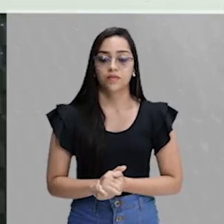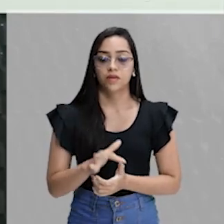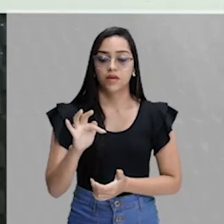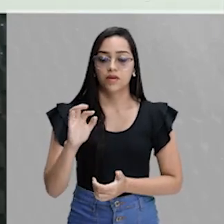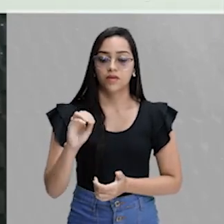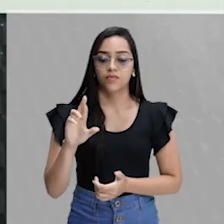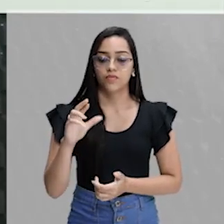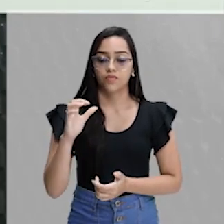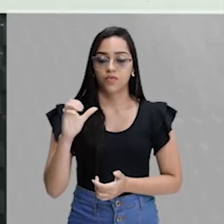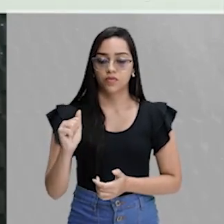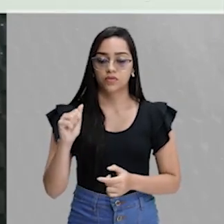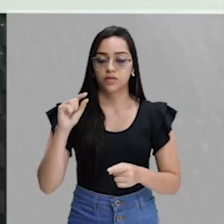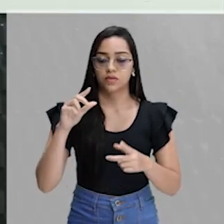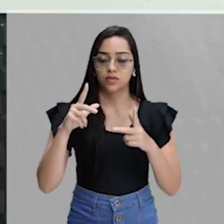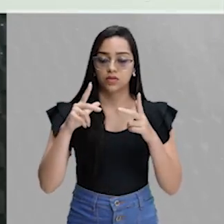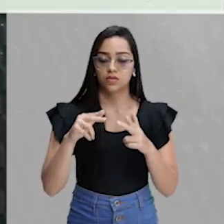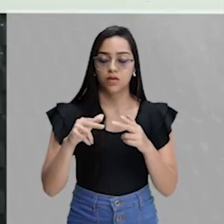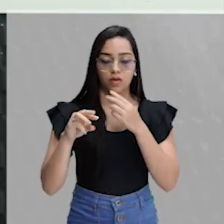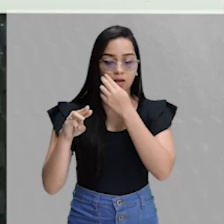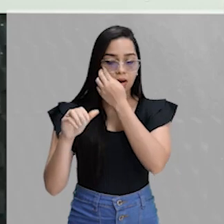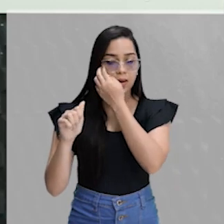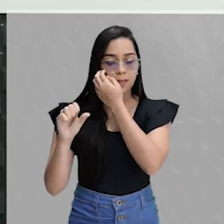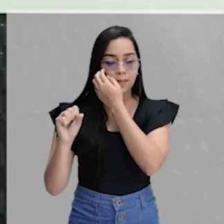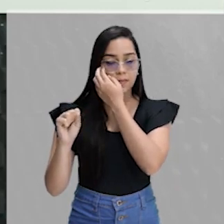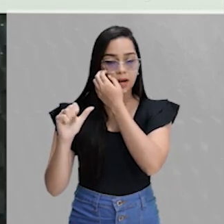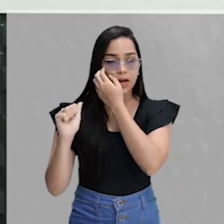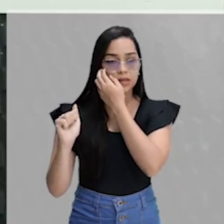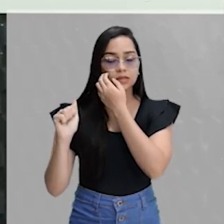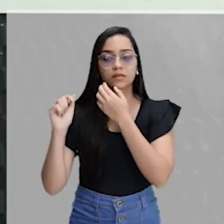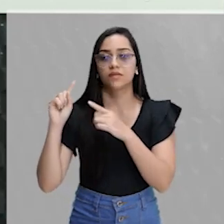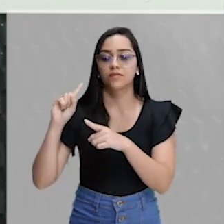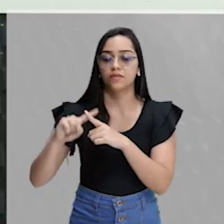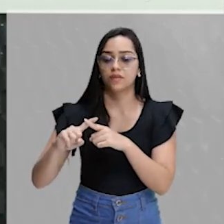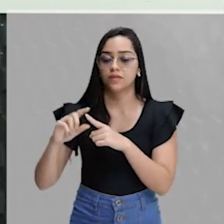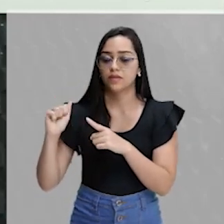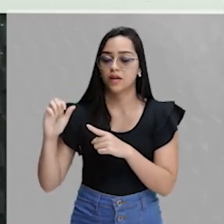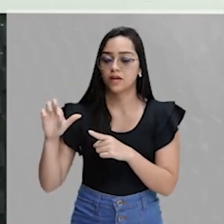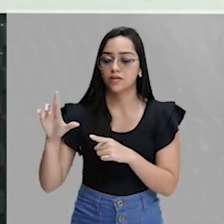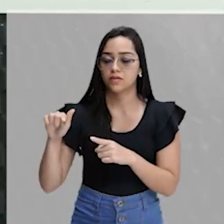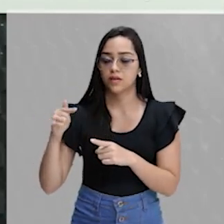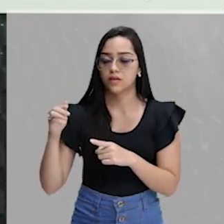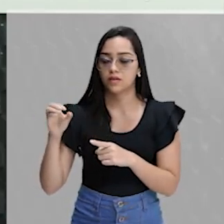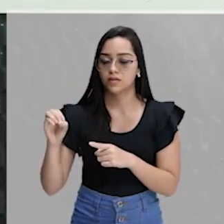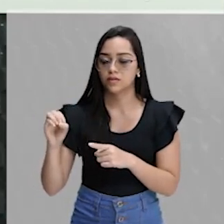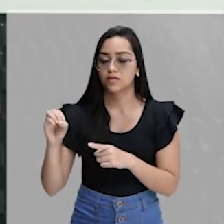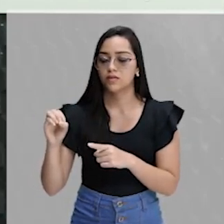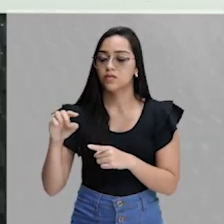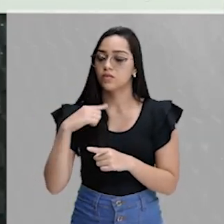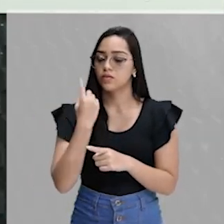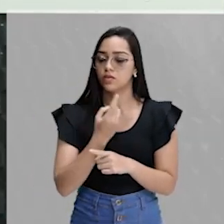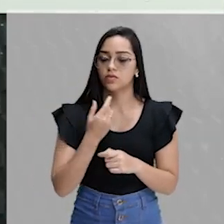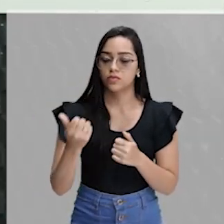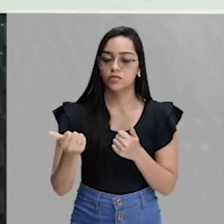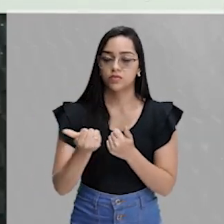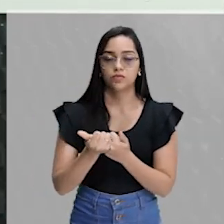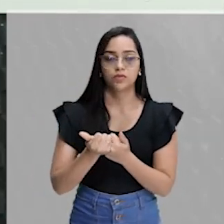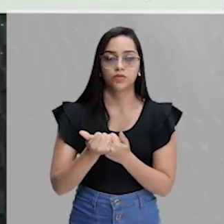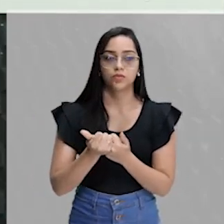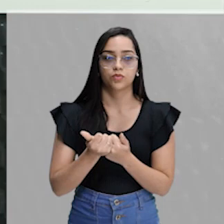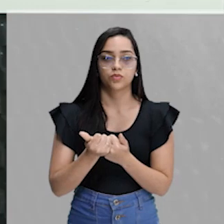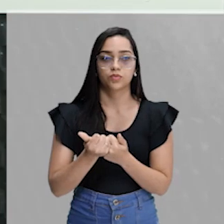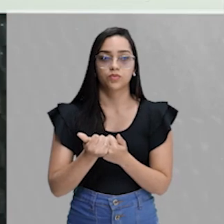força igual a massa vezes a aceleração que nós substituímos é